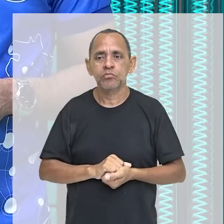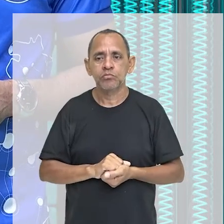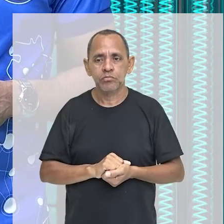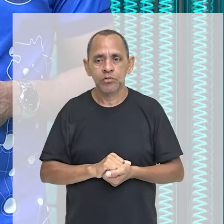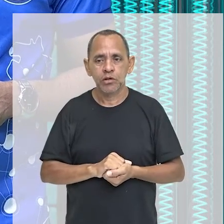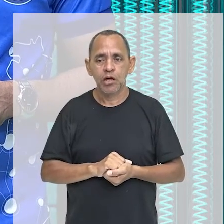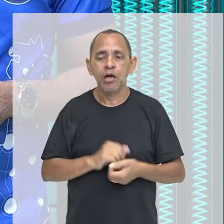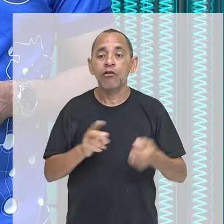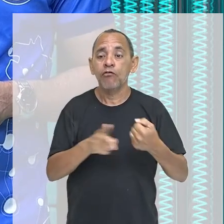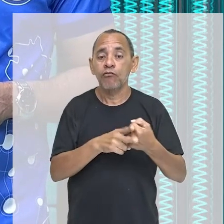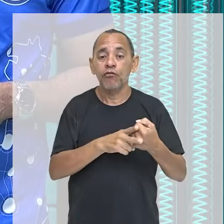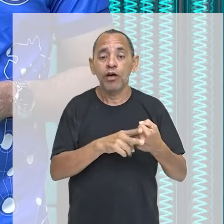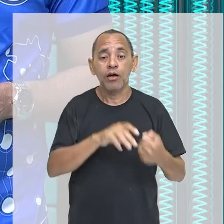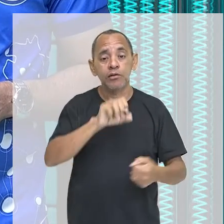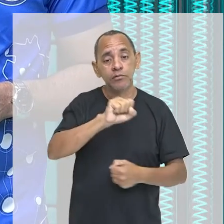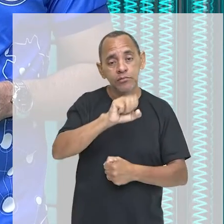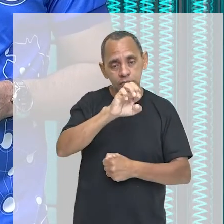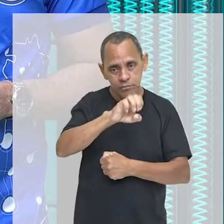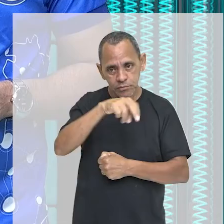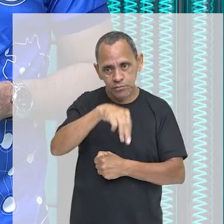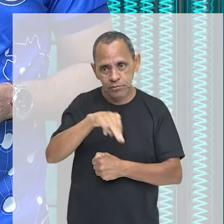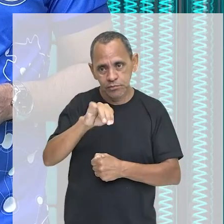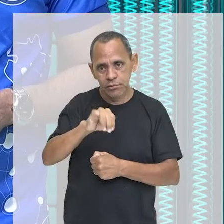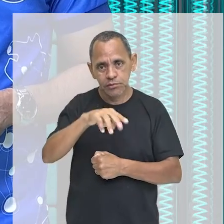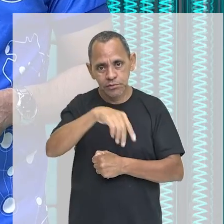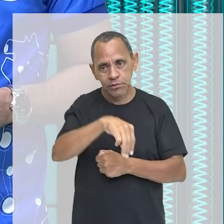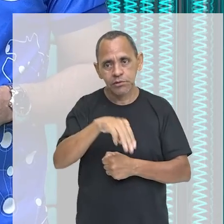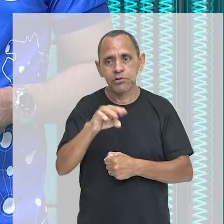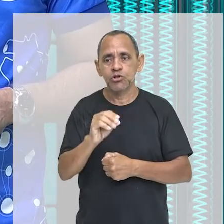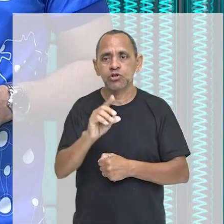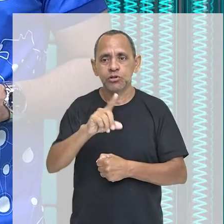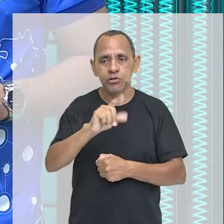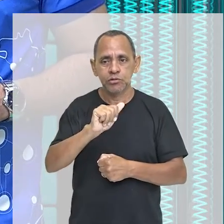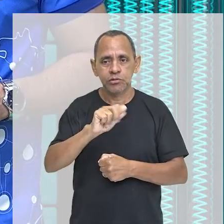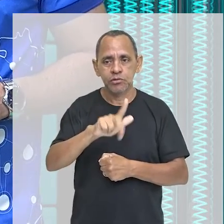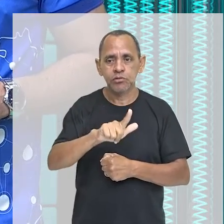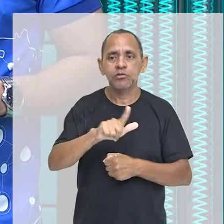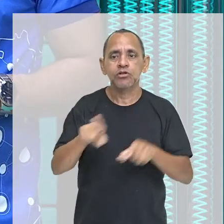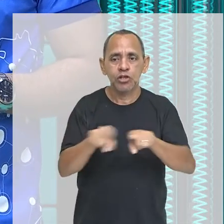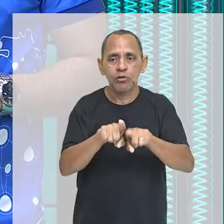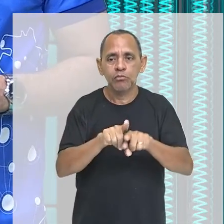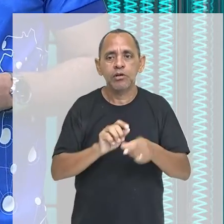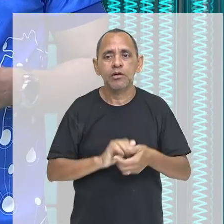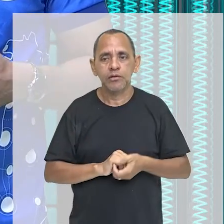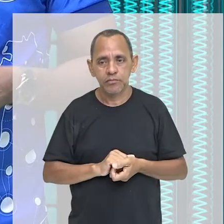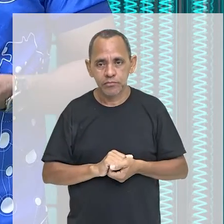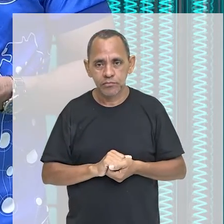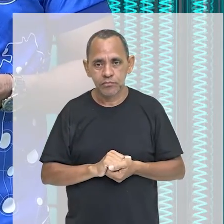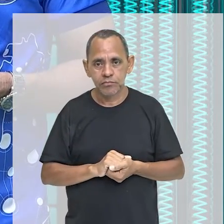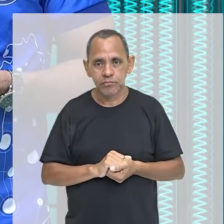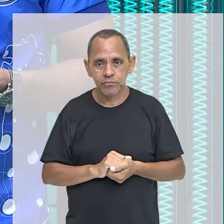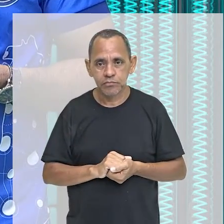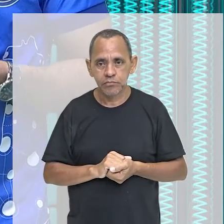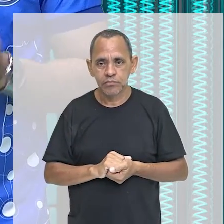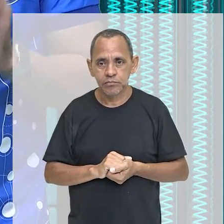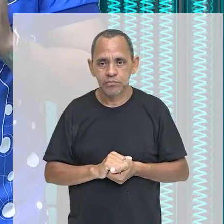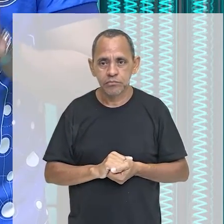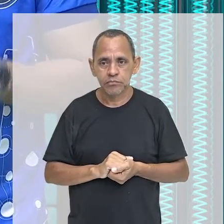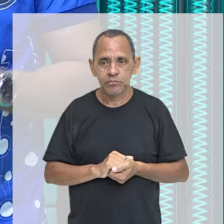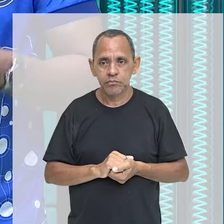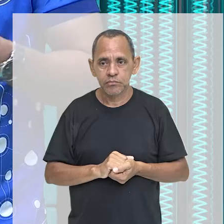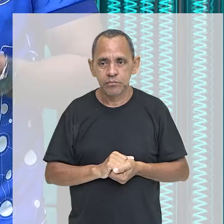bem, nas frases negativas ele vai precisar também de um verbo auxiliar e nas frases interrogativas, olha só. Do you have to leave so